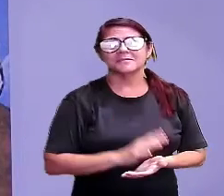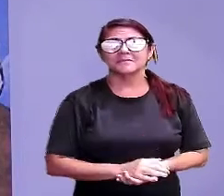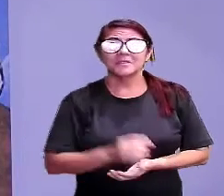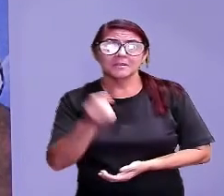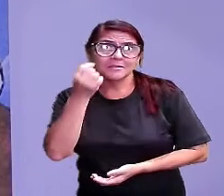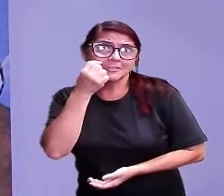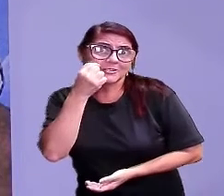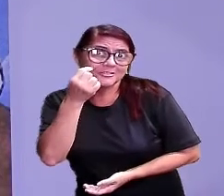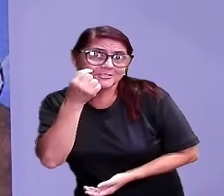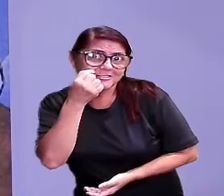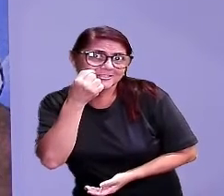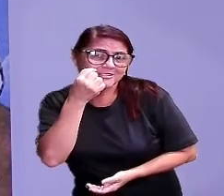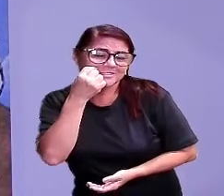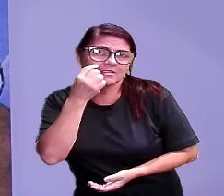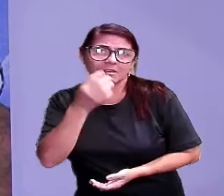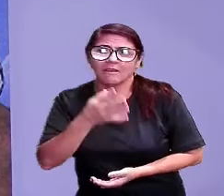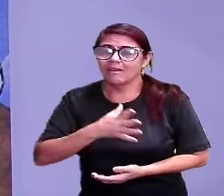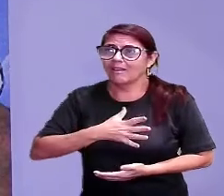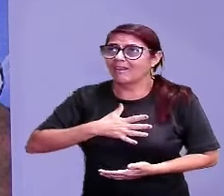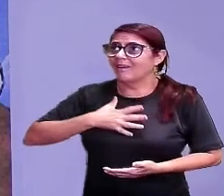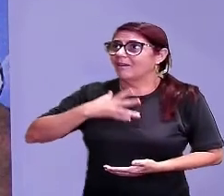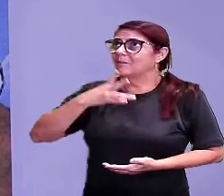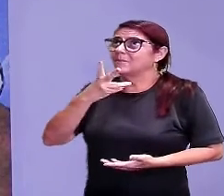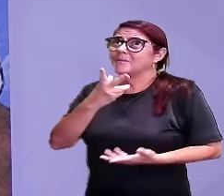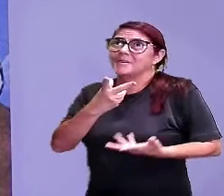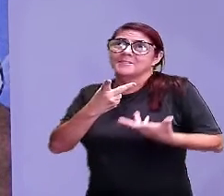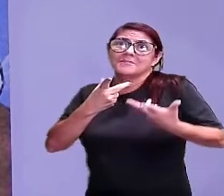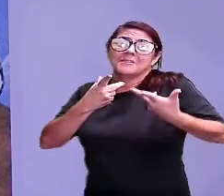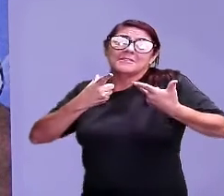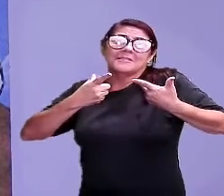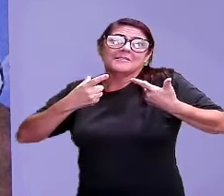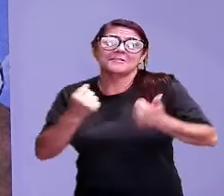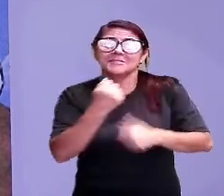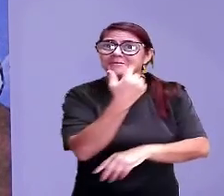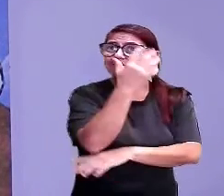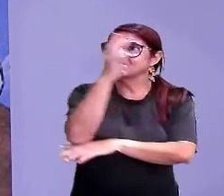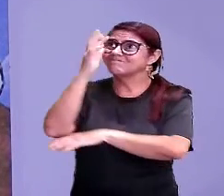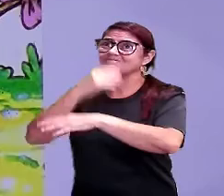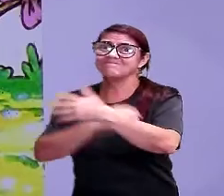Chiquita ficava encantada com a beleza das flores do bosque.